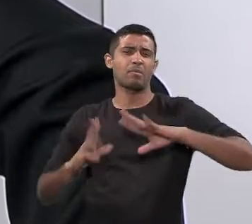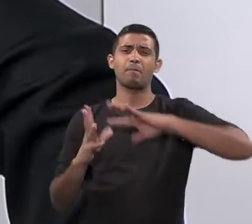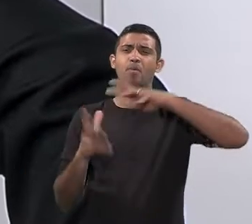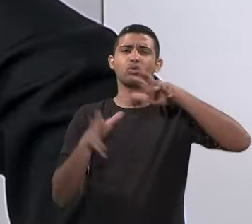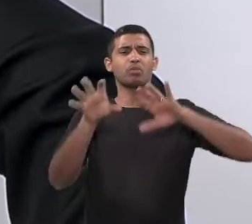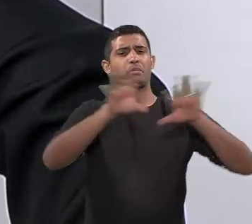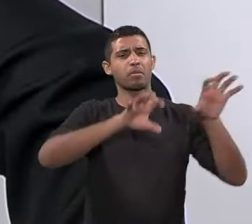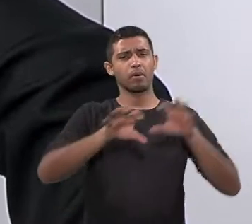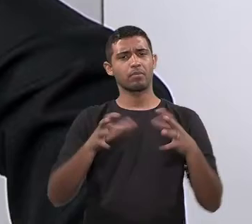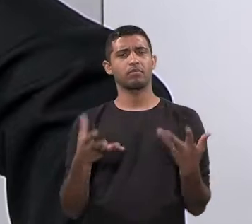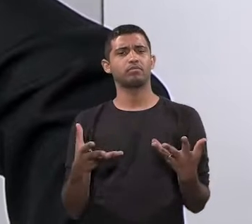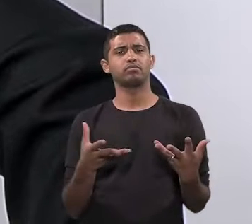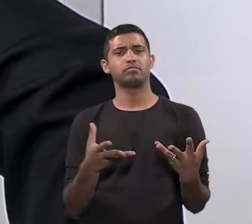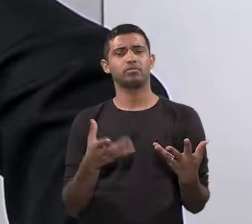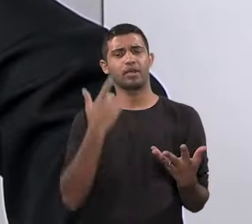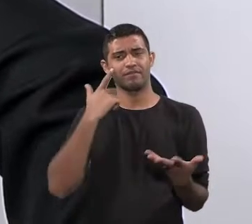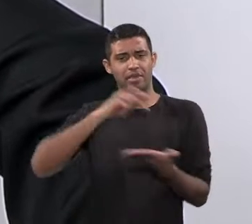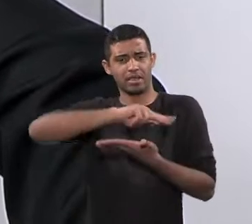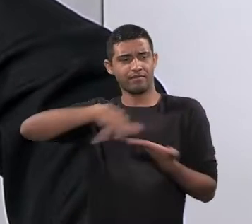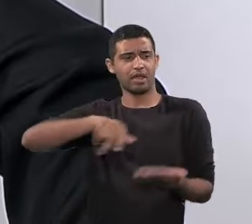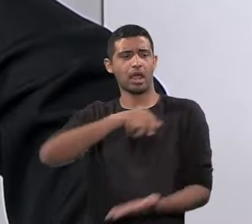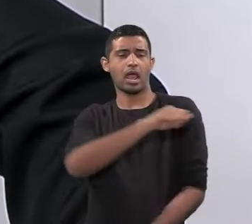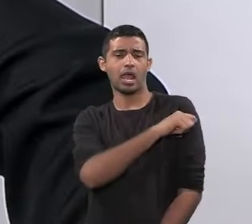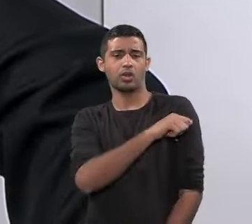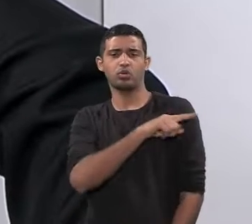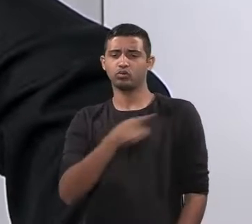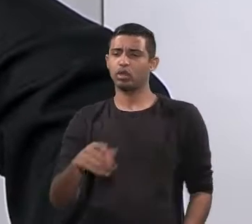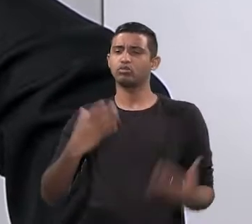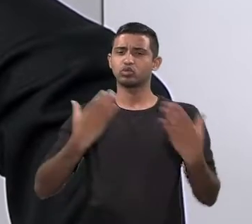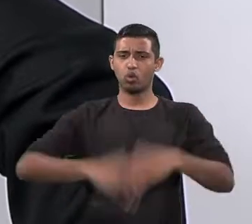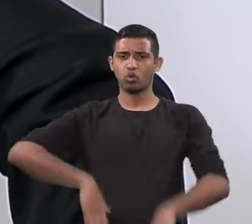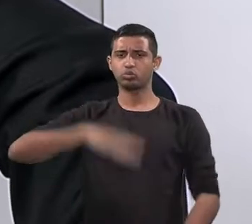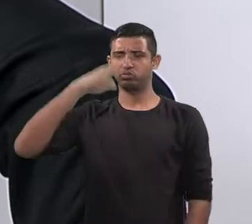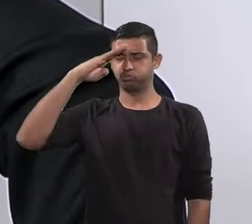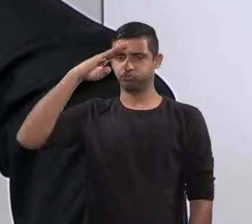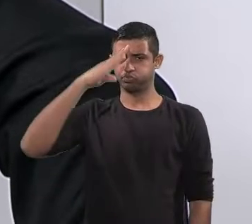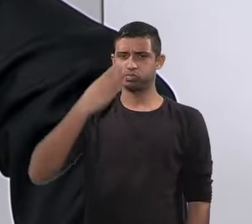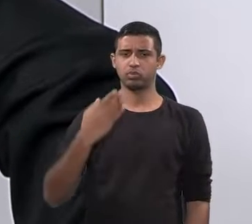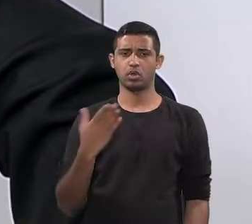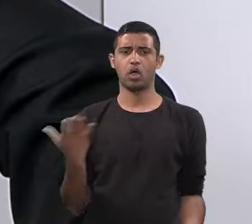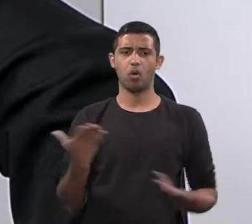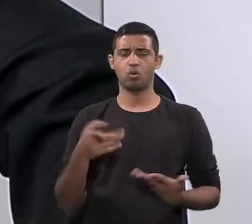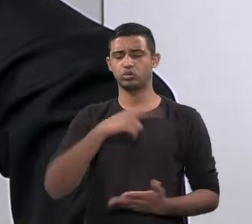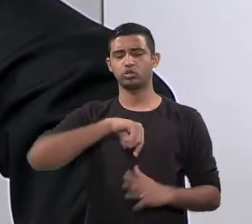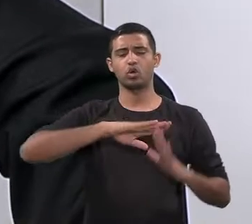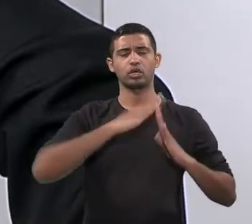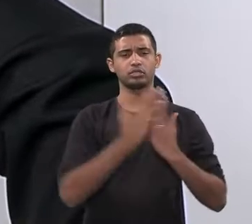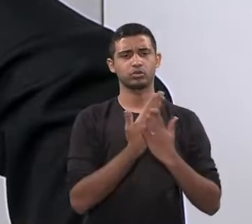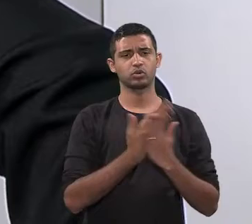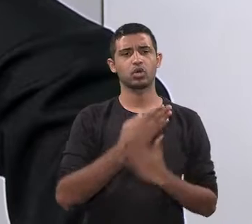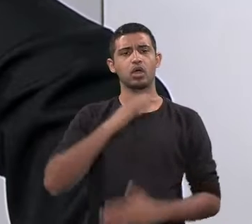inteiro. Vários alunos dos concursos militares. Hoje o Elite é